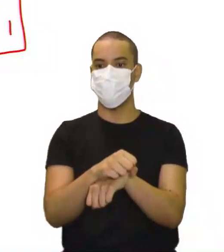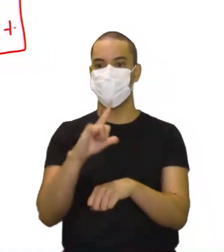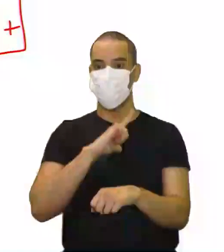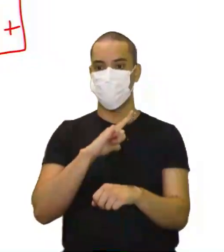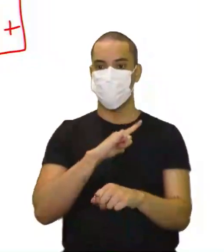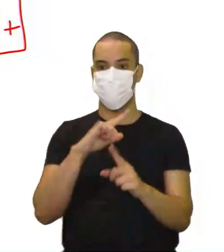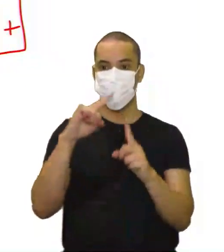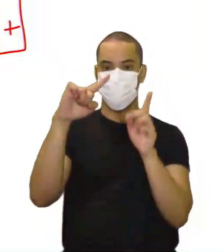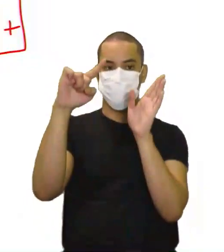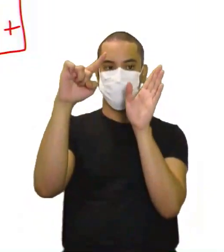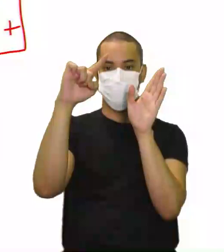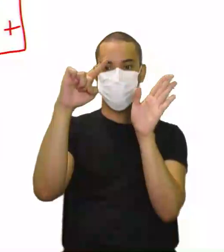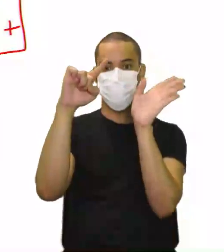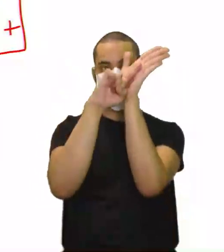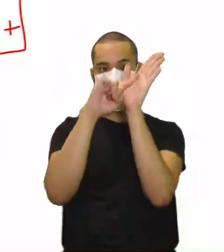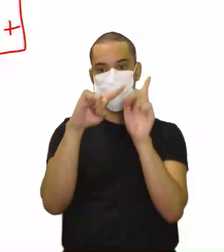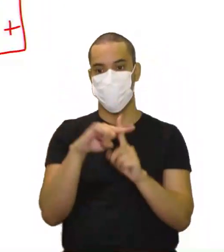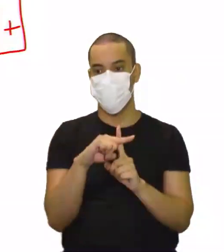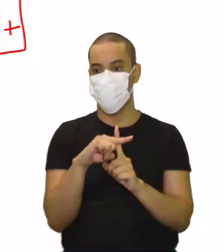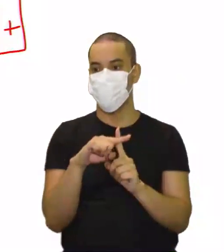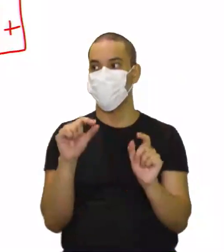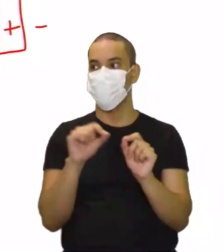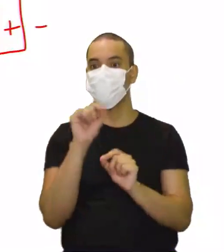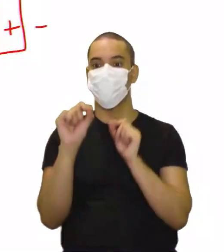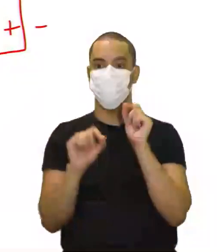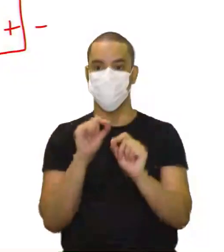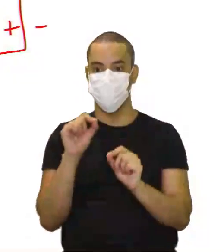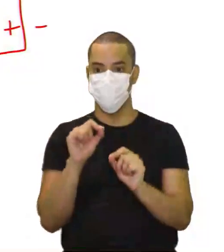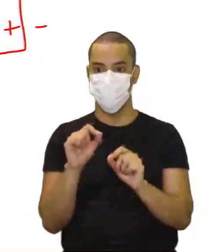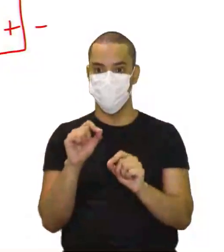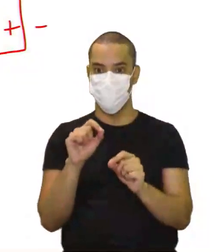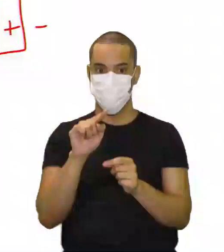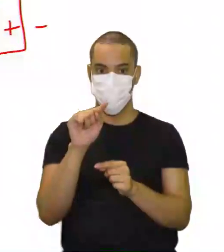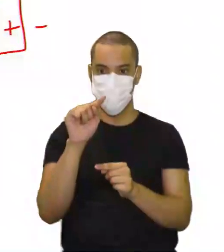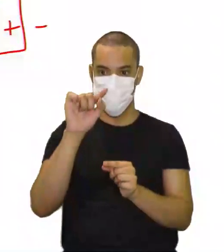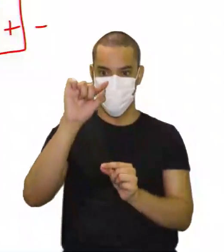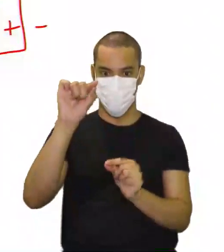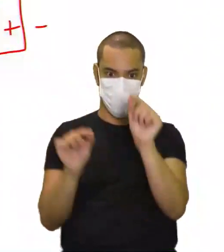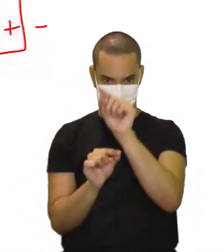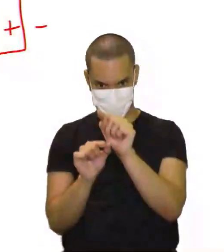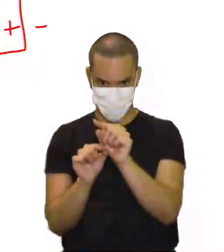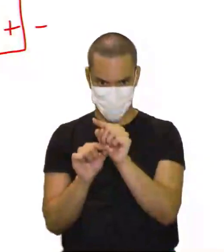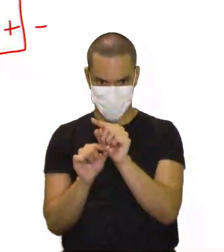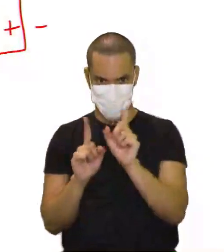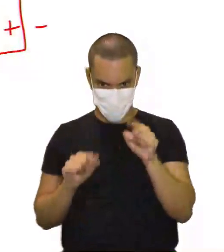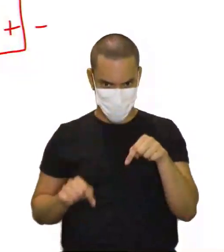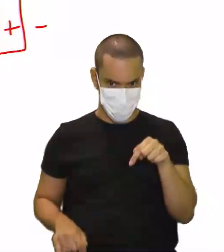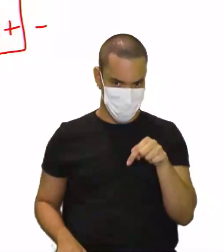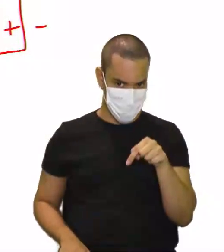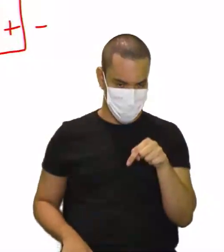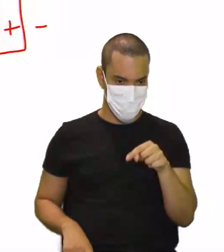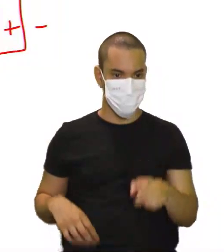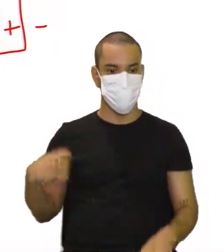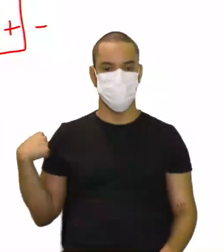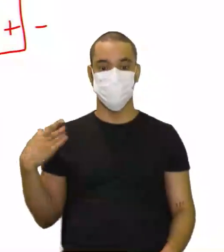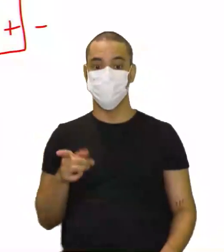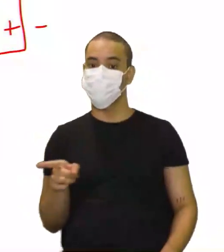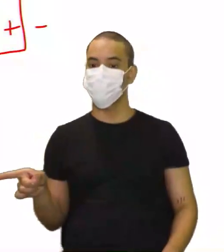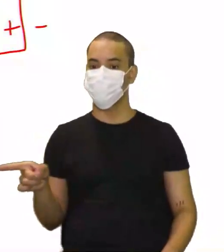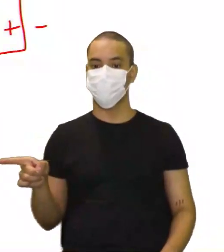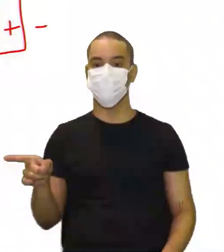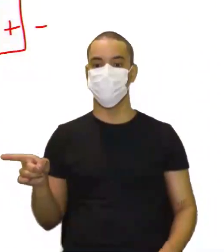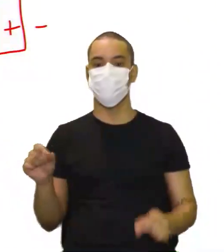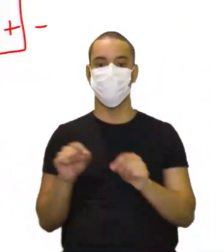positivo e negativo. Aí vai fazer o quê? Vai fazer isso aqui, inverter os polos? Será que é isso? As cargas são redistribuídas